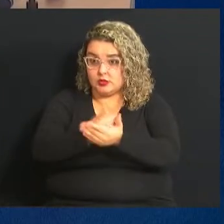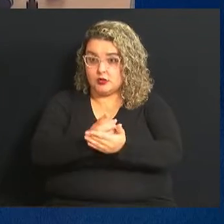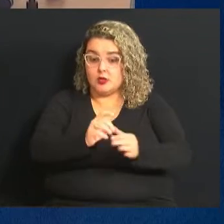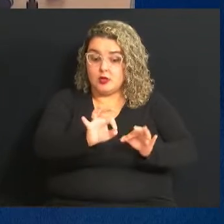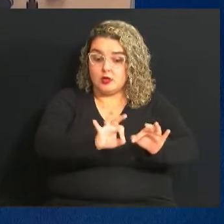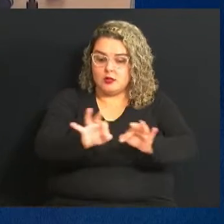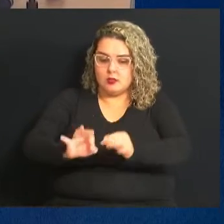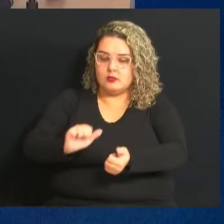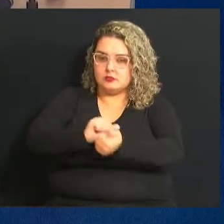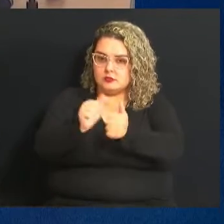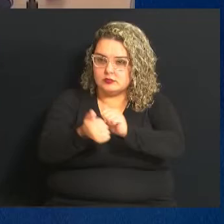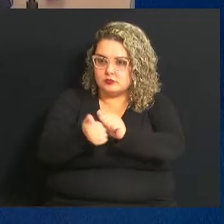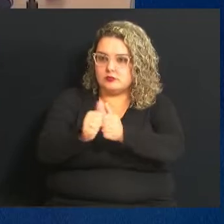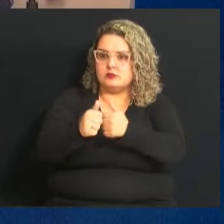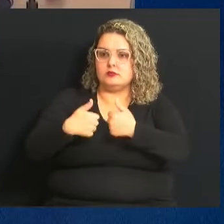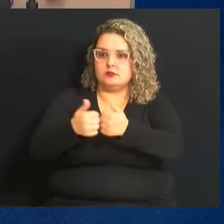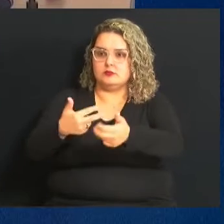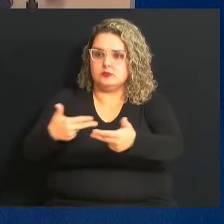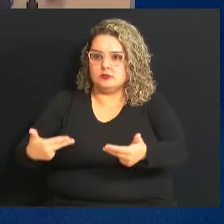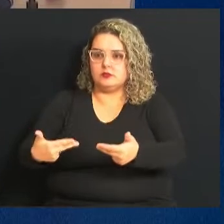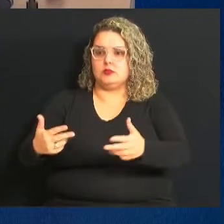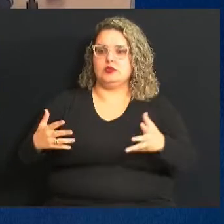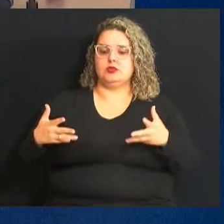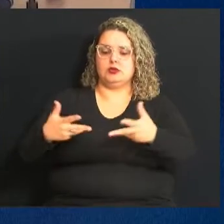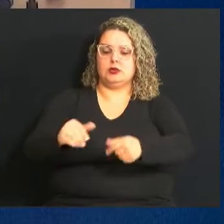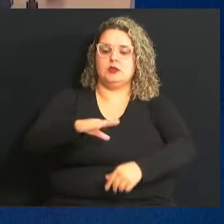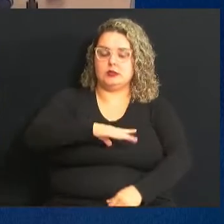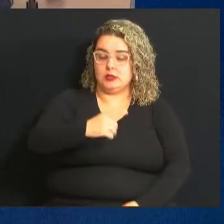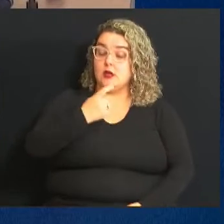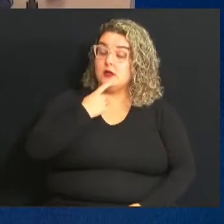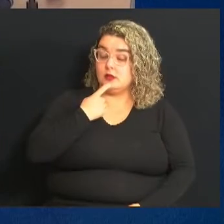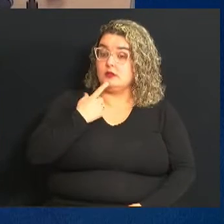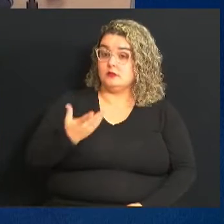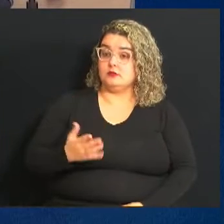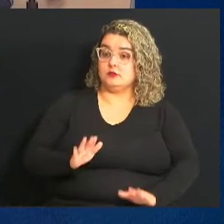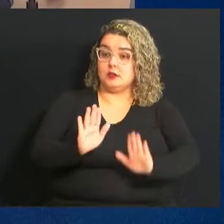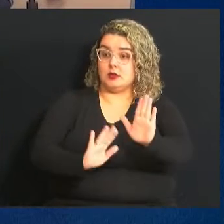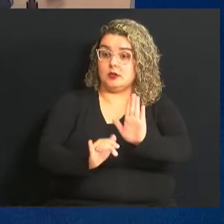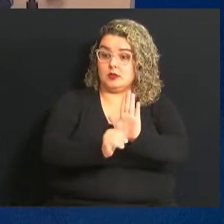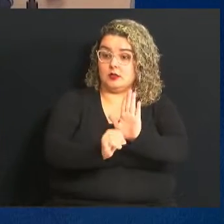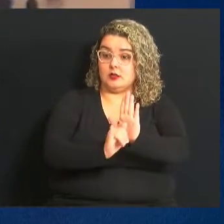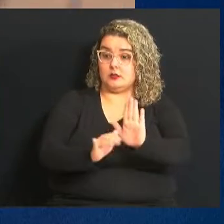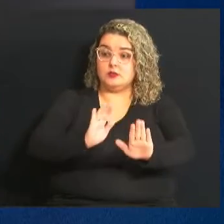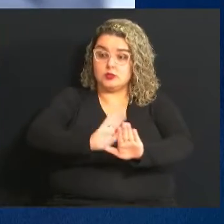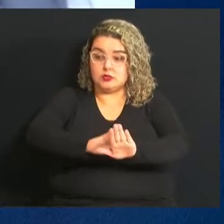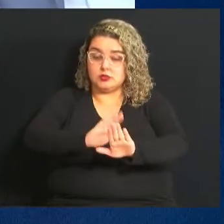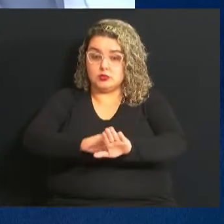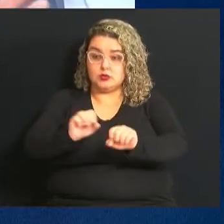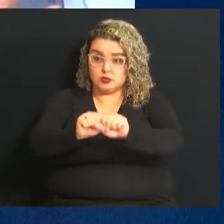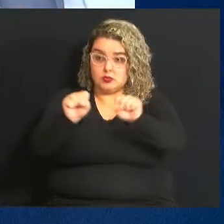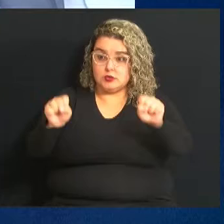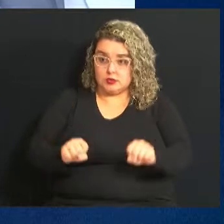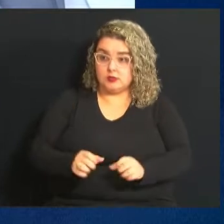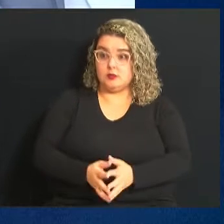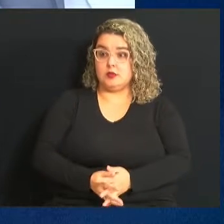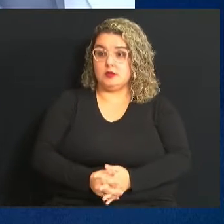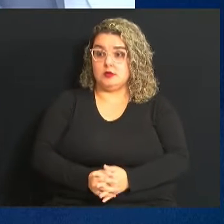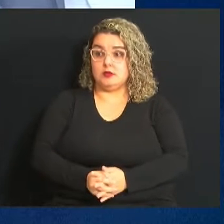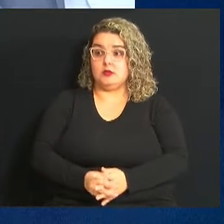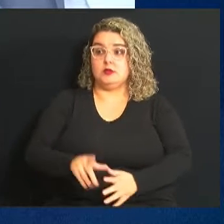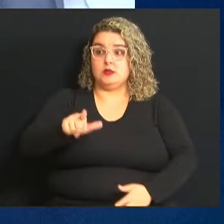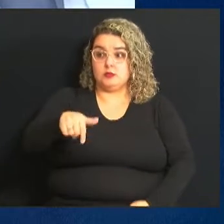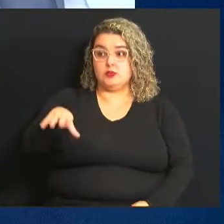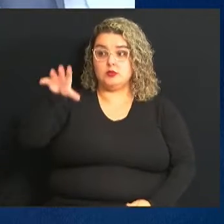do transporte público coletivo de Campinas e a licitação para a operação do sistema. Após ouvir